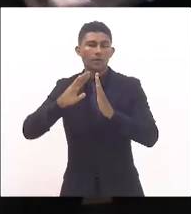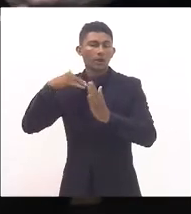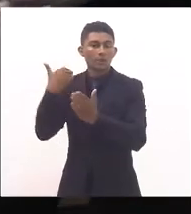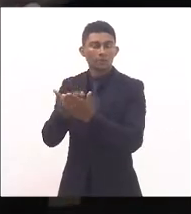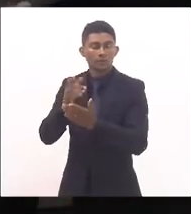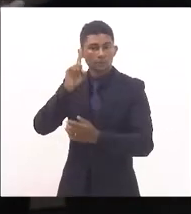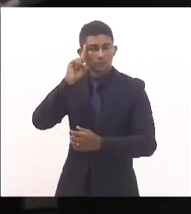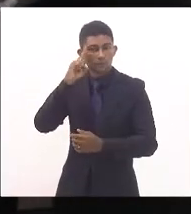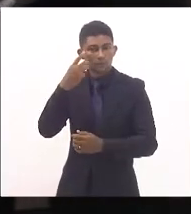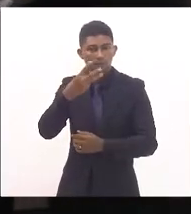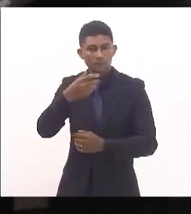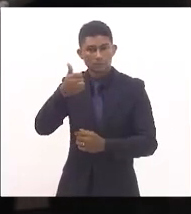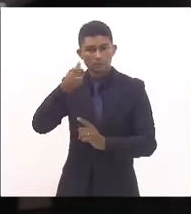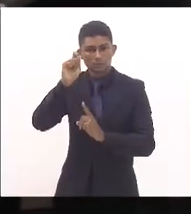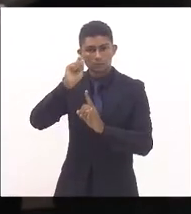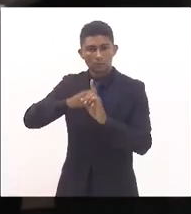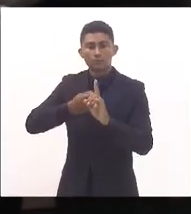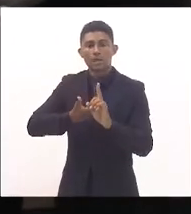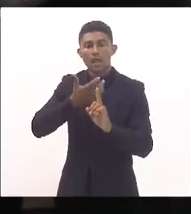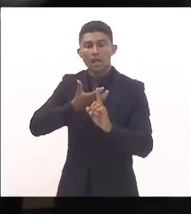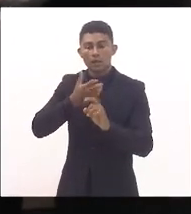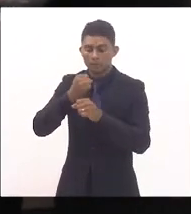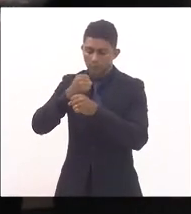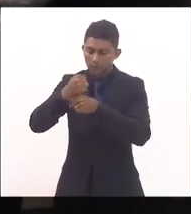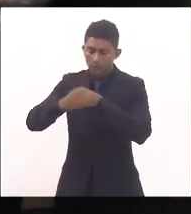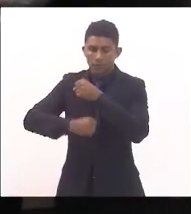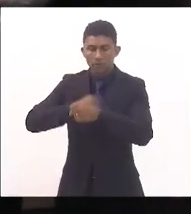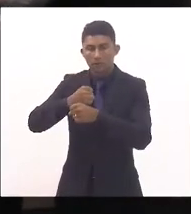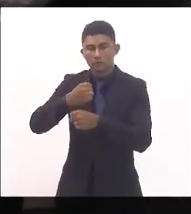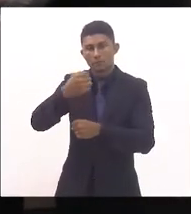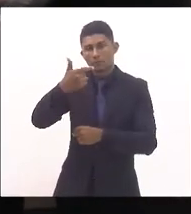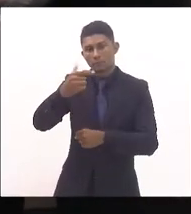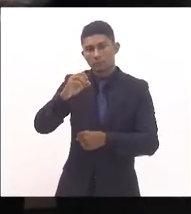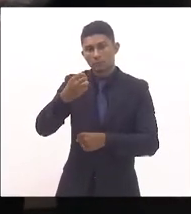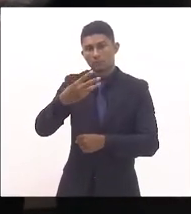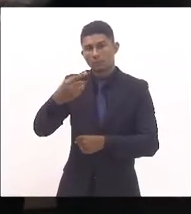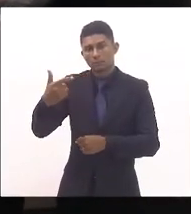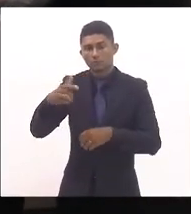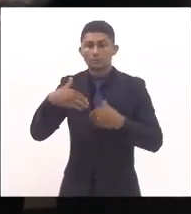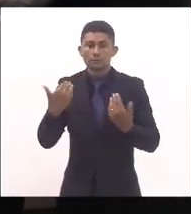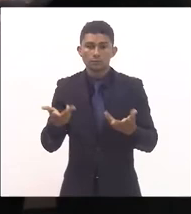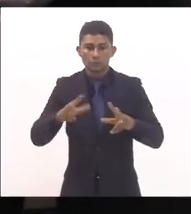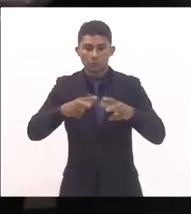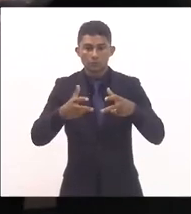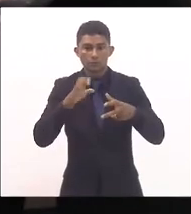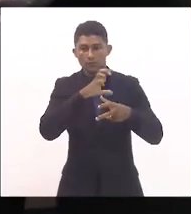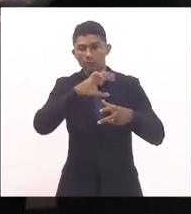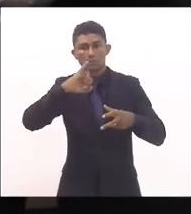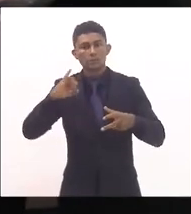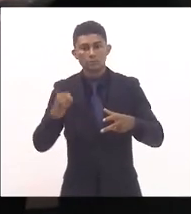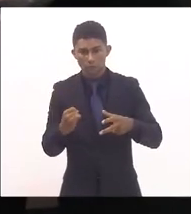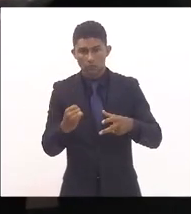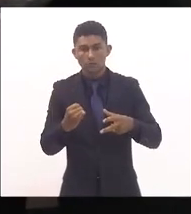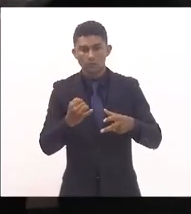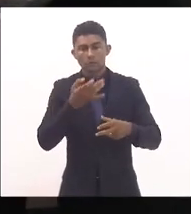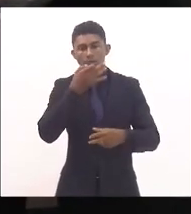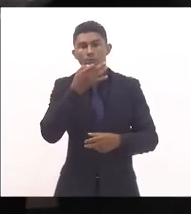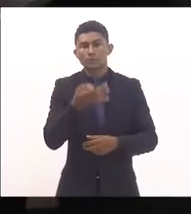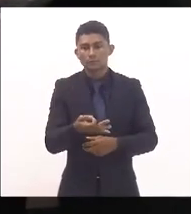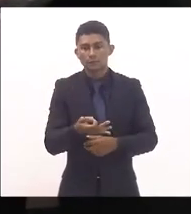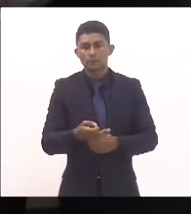de dezembro de 2032. Assim posto, pareceres à CCJ, que estou